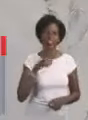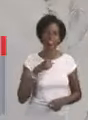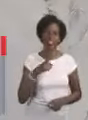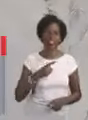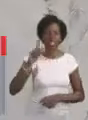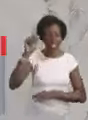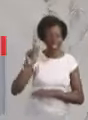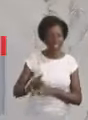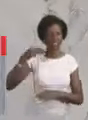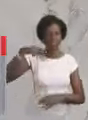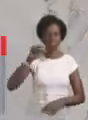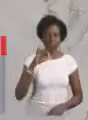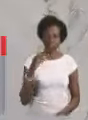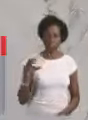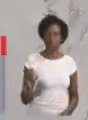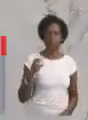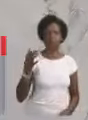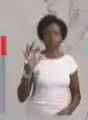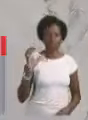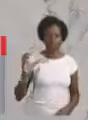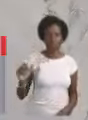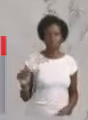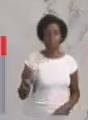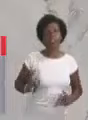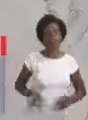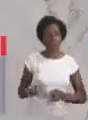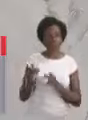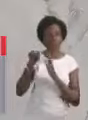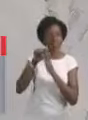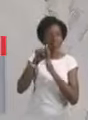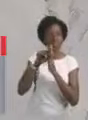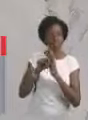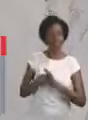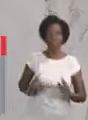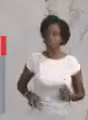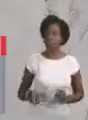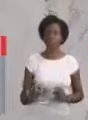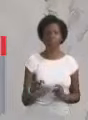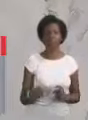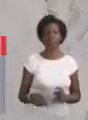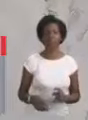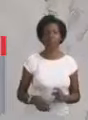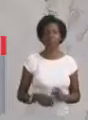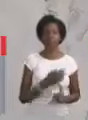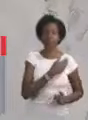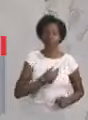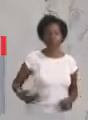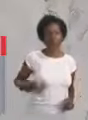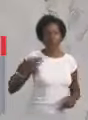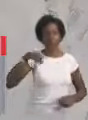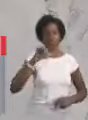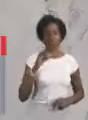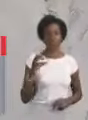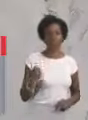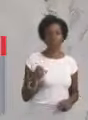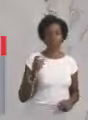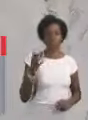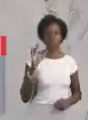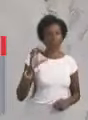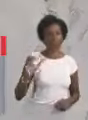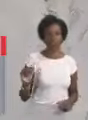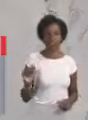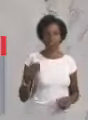gestão do Márcio França e vamos continuar fiscalizando como sempre o governo do Márcio França seja qualquer